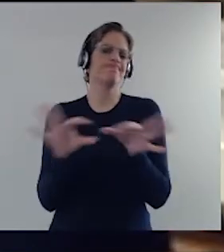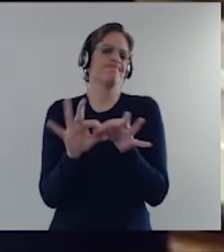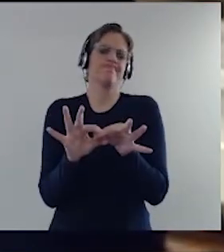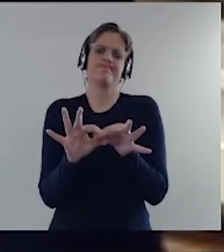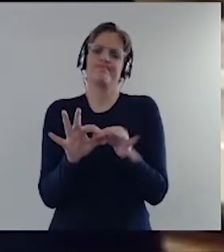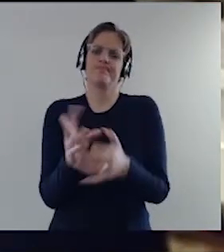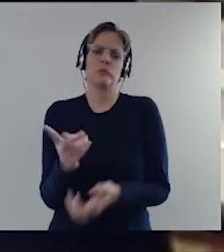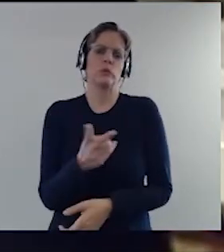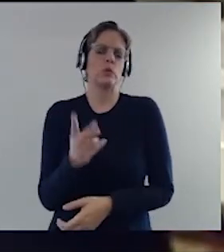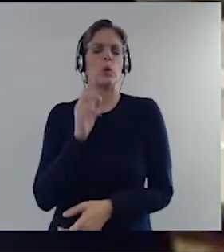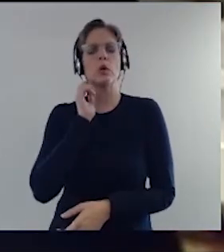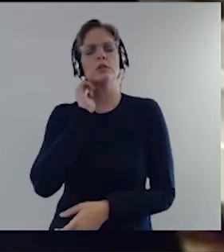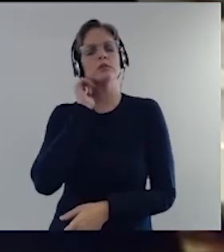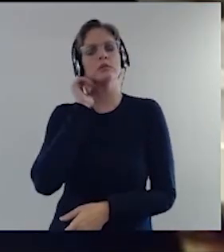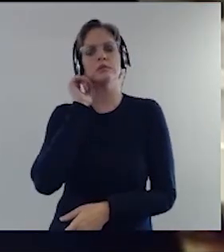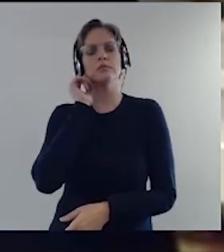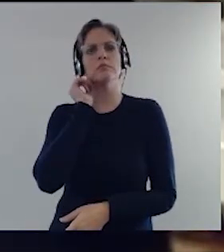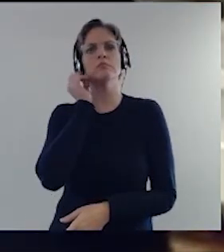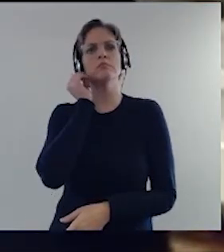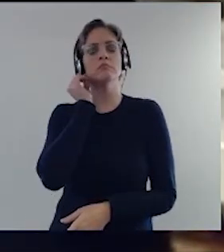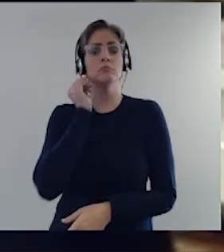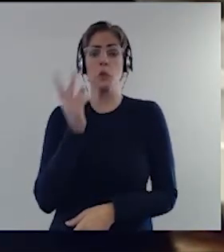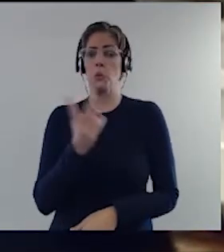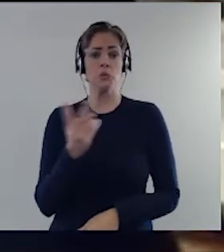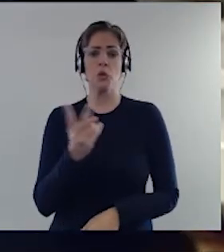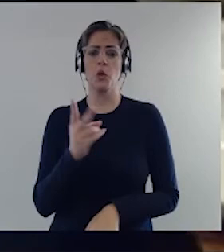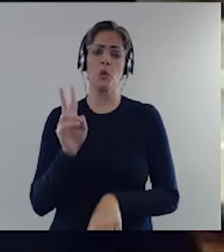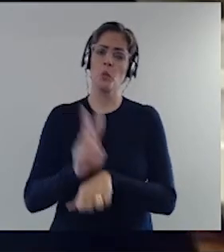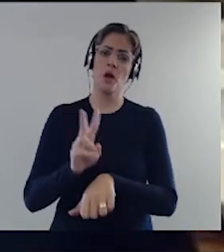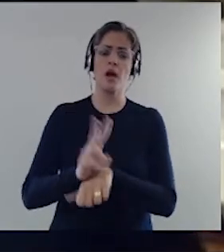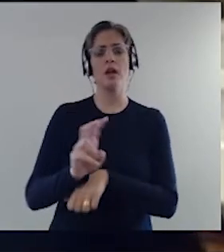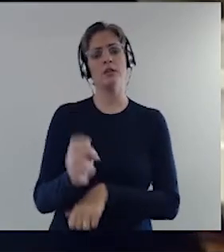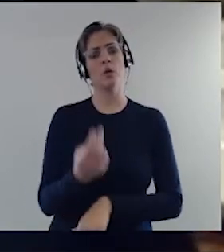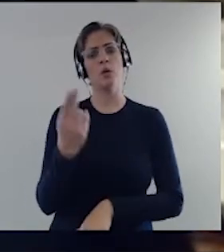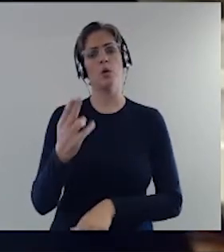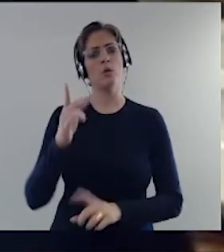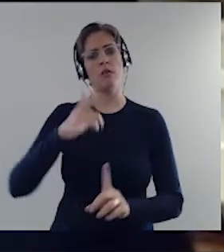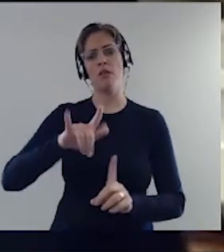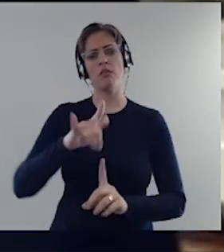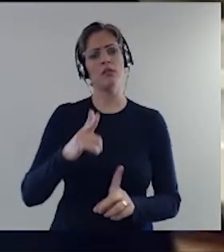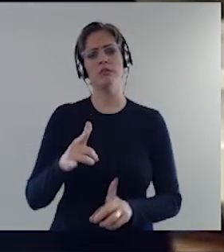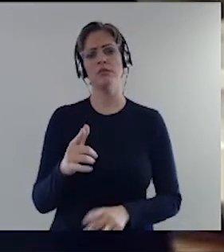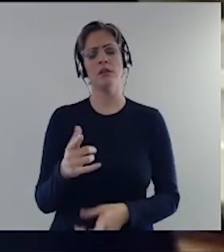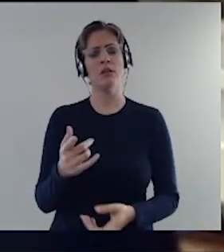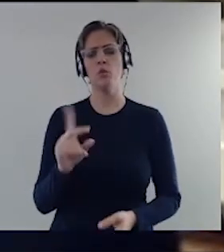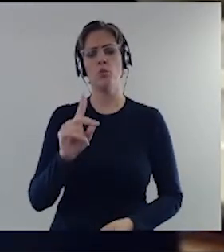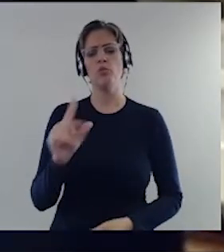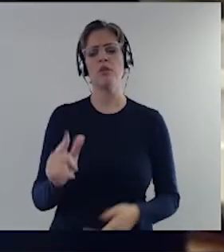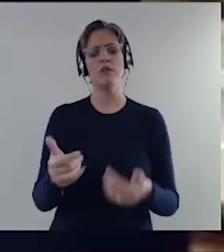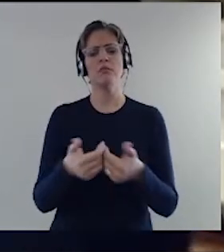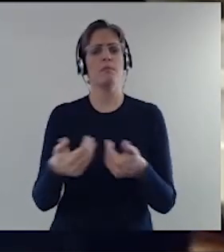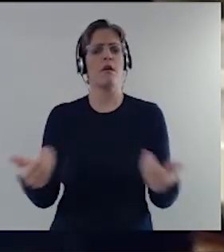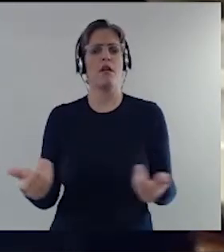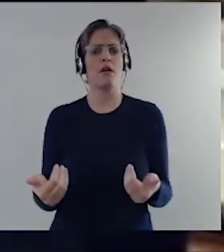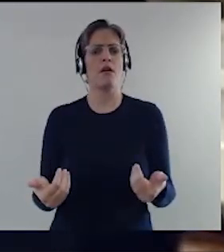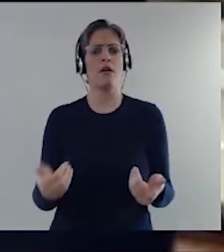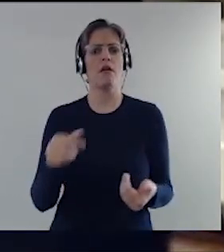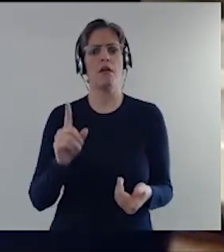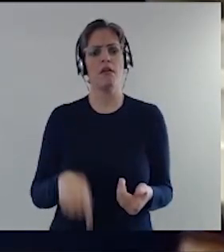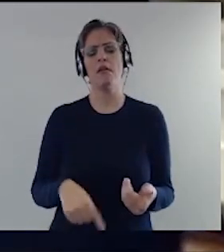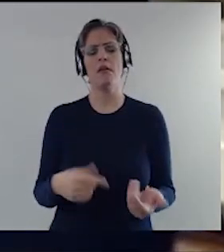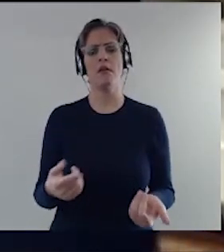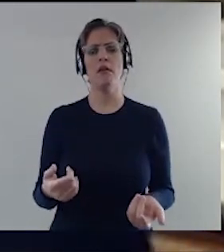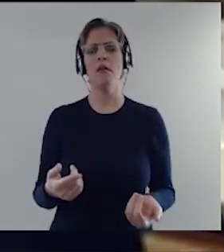eles, né? Tanto a guarda quanto a alienação parental, as duas são situações indissociáveis, são institutos que nós não